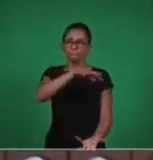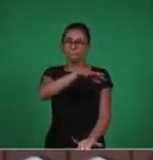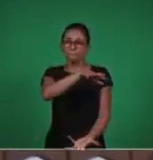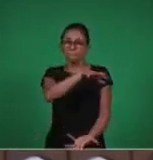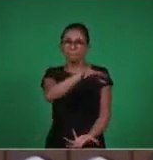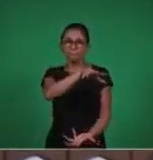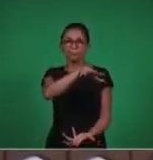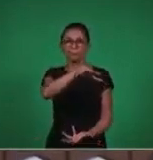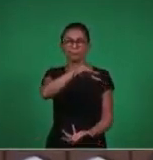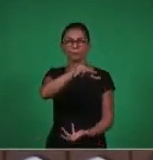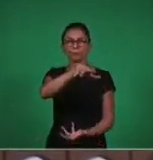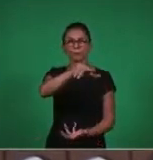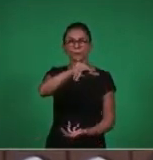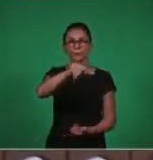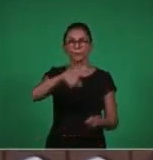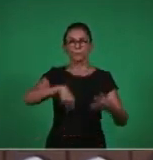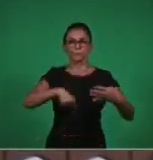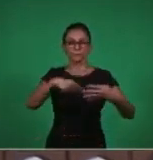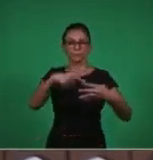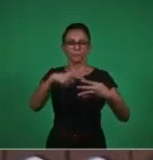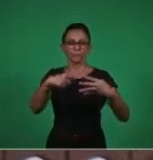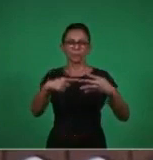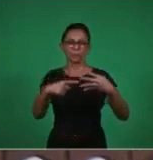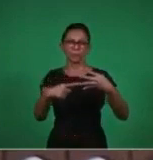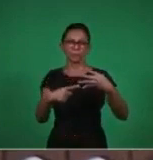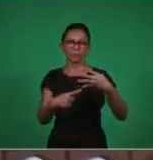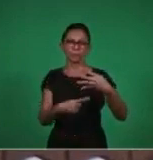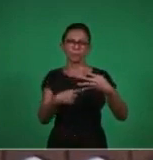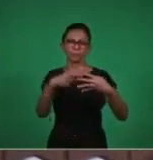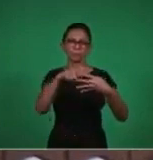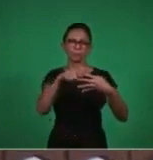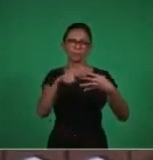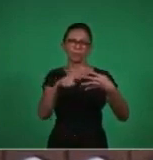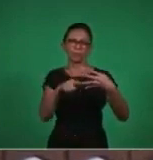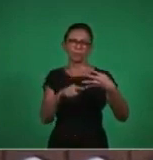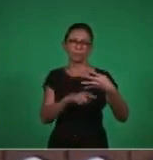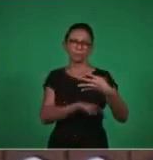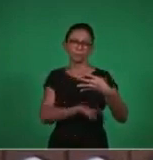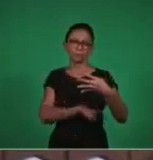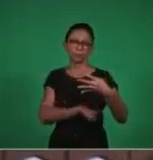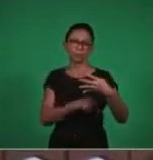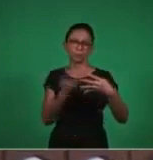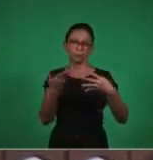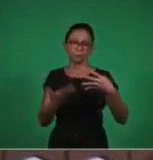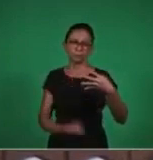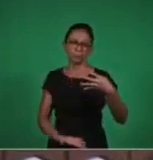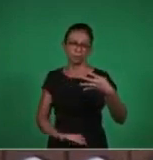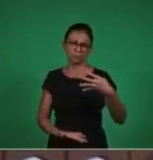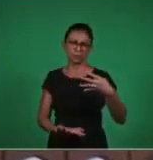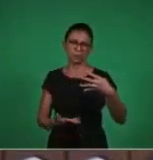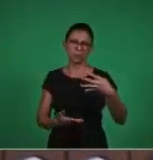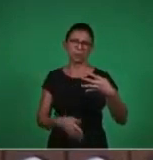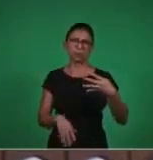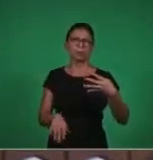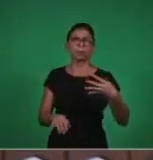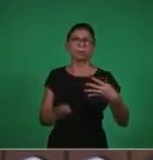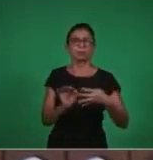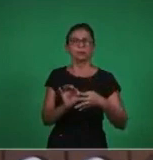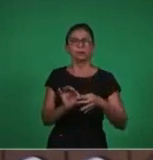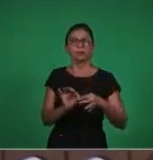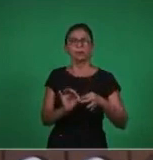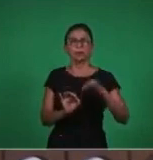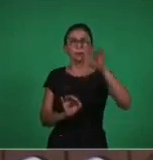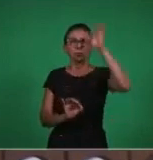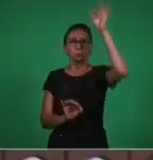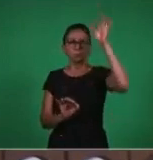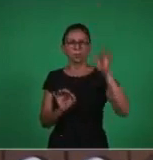da quarta medida, observe, quatro medidas, largura, altura, profundidade e tempo.